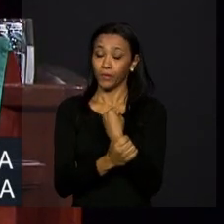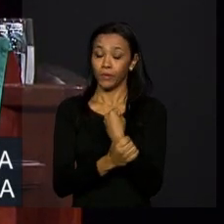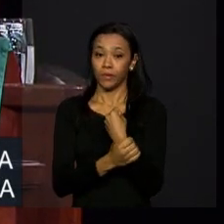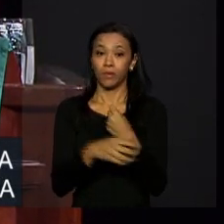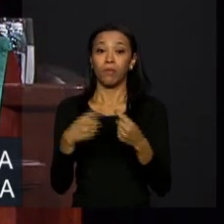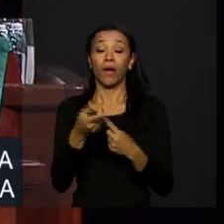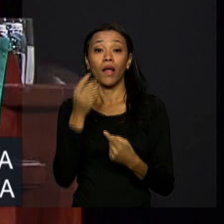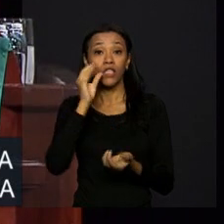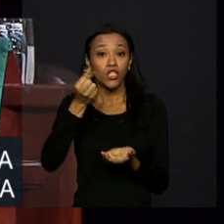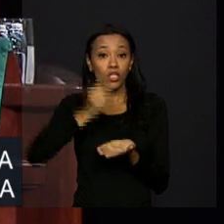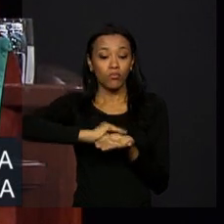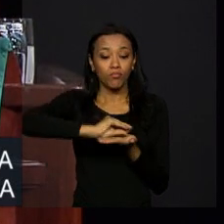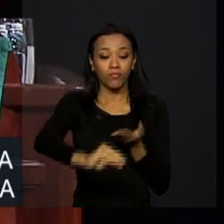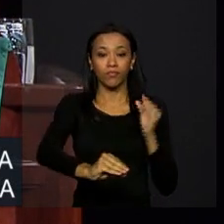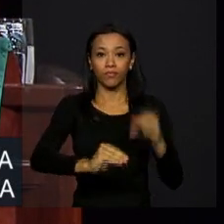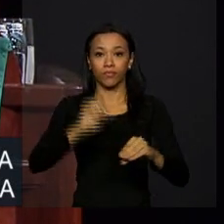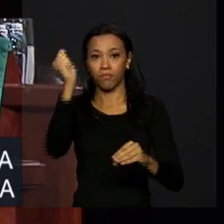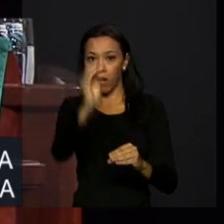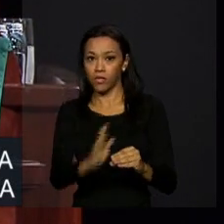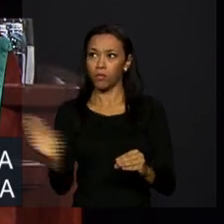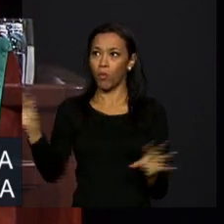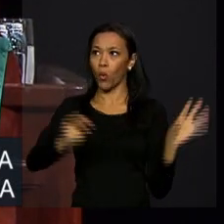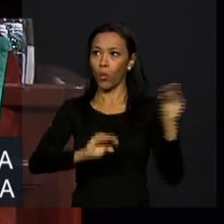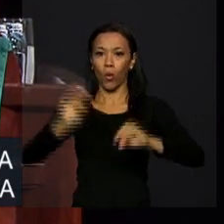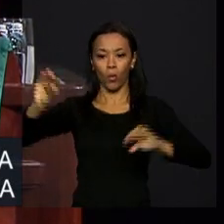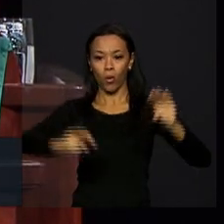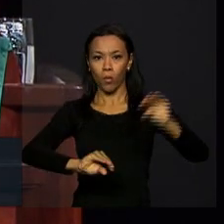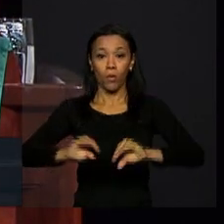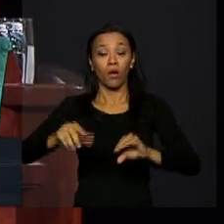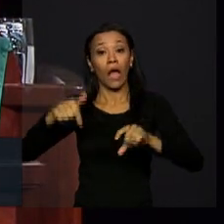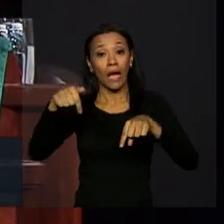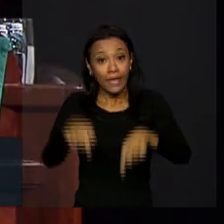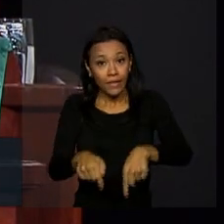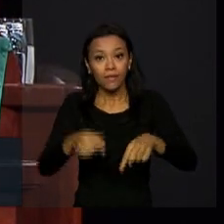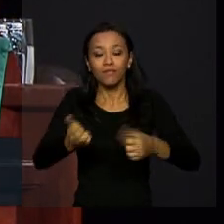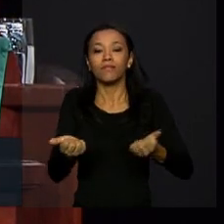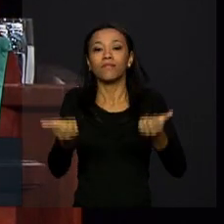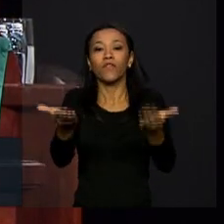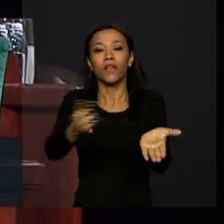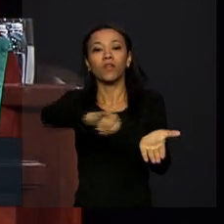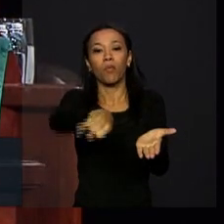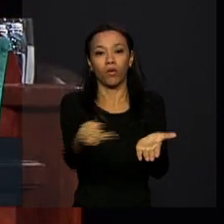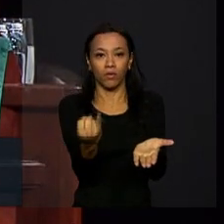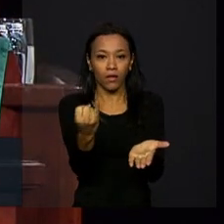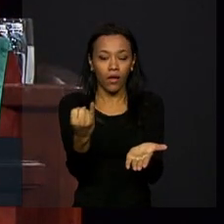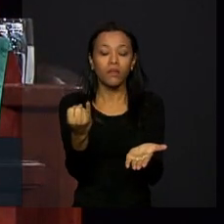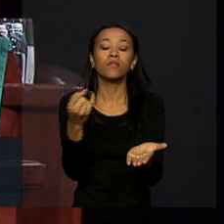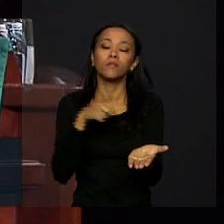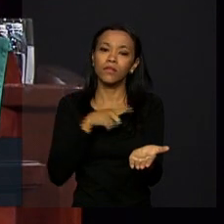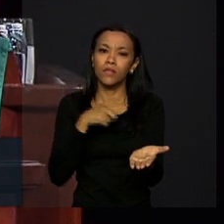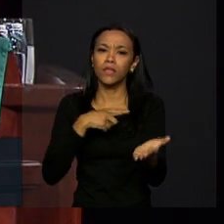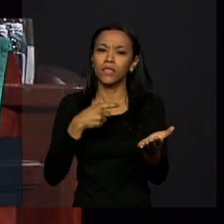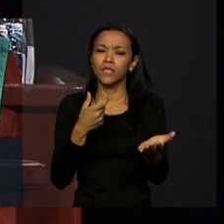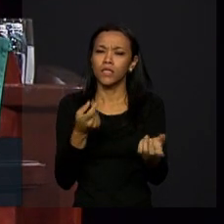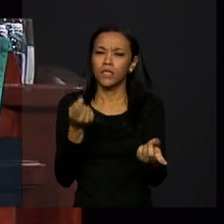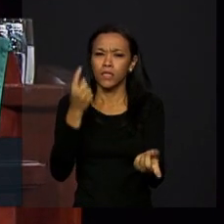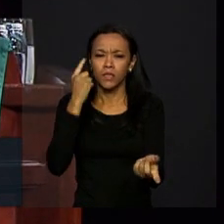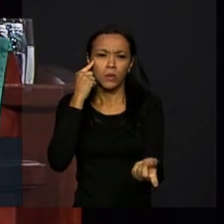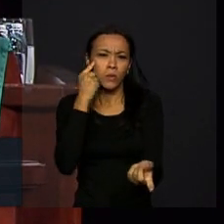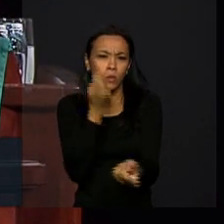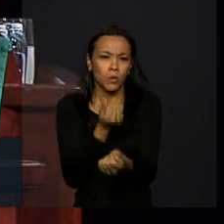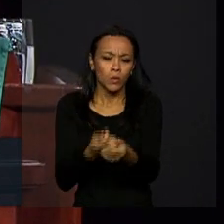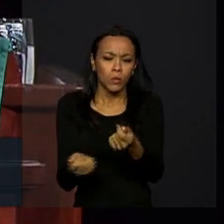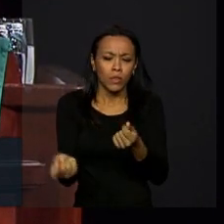investimentos Somos Um país que oferece grandes oportunidades e possui ambientes de negócios